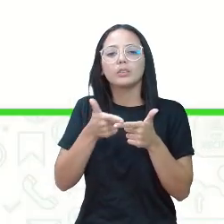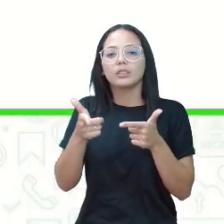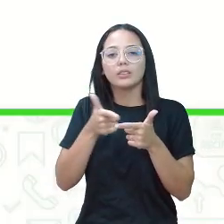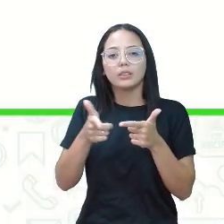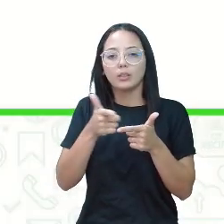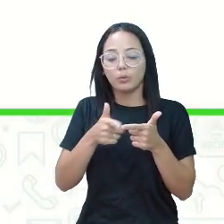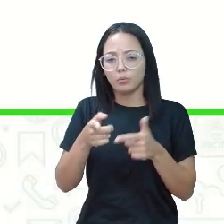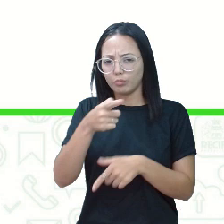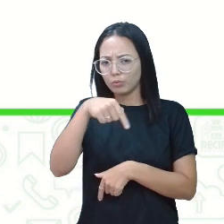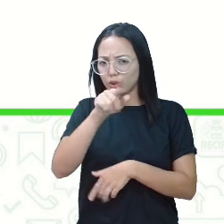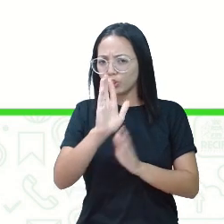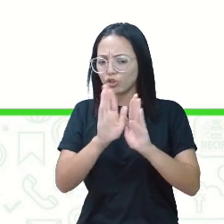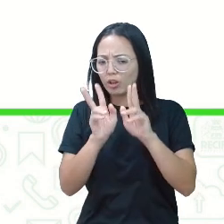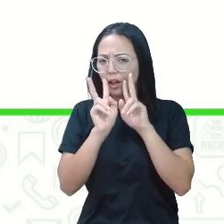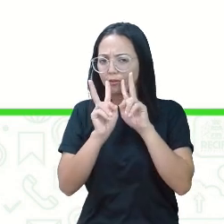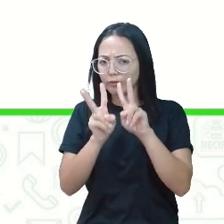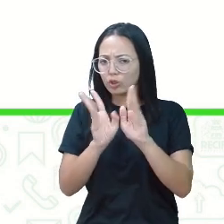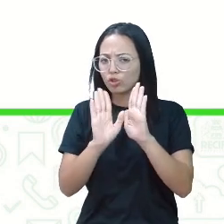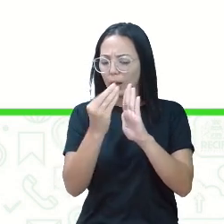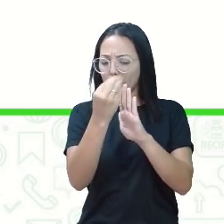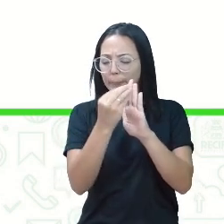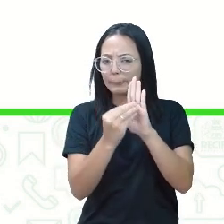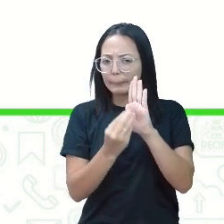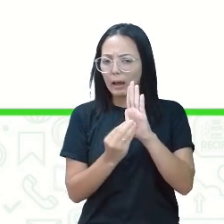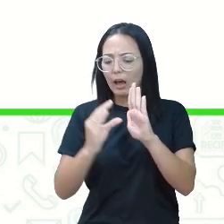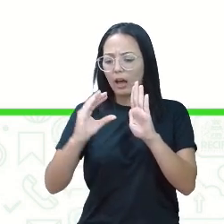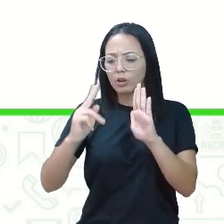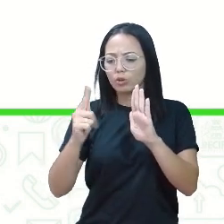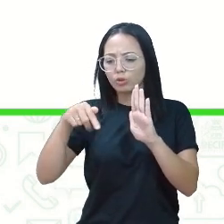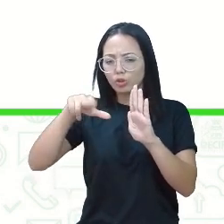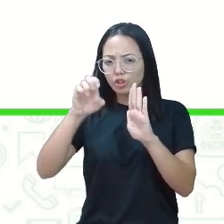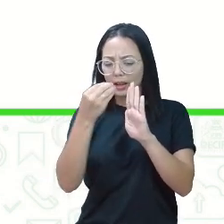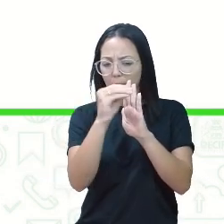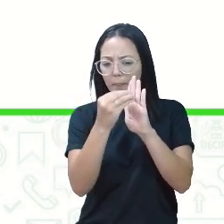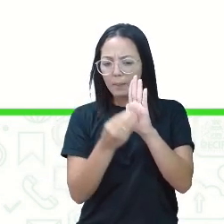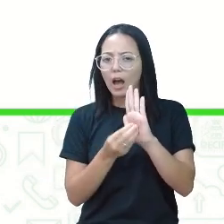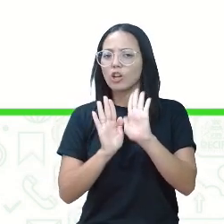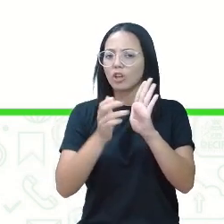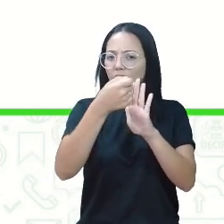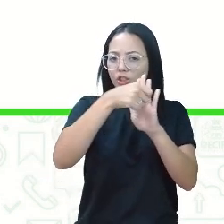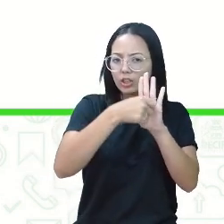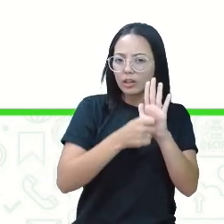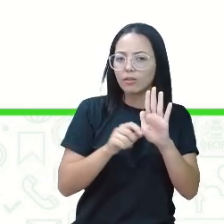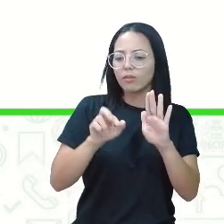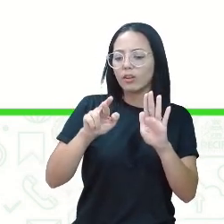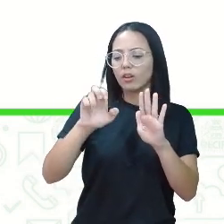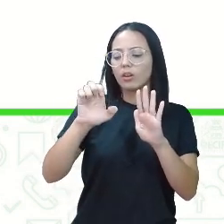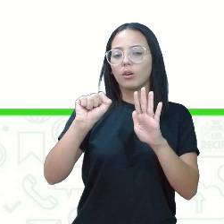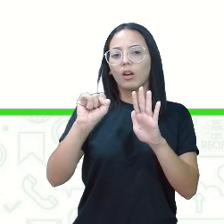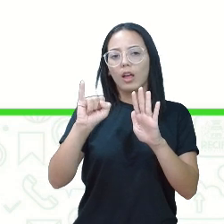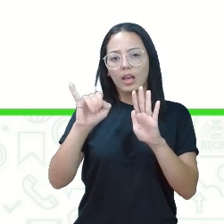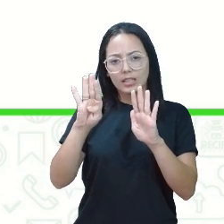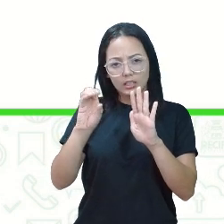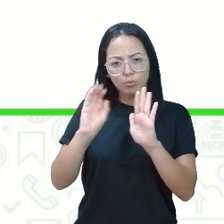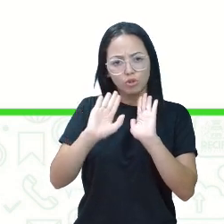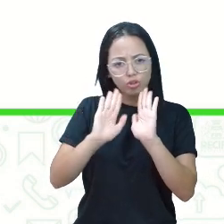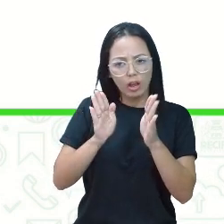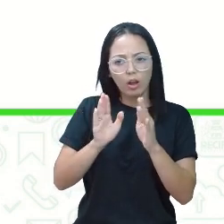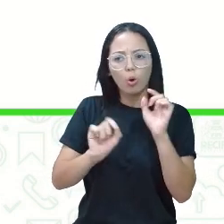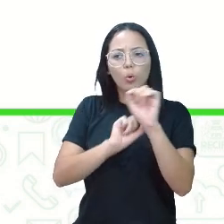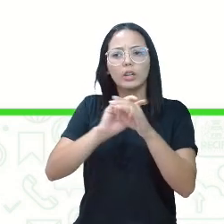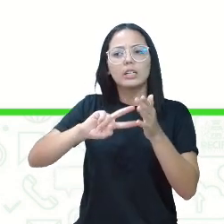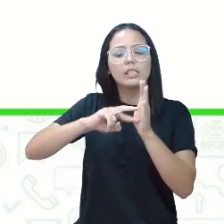Problematização. Você já preencheu um cheque? Já escreveu um recibo? O que